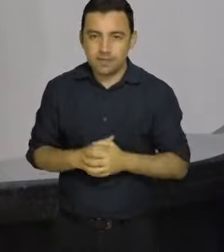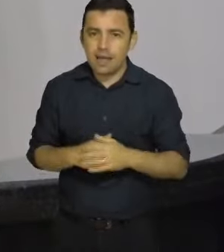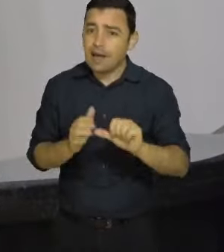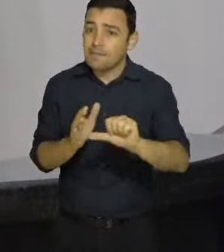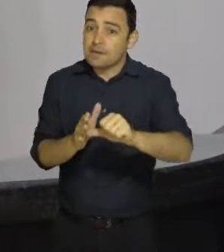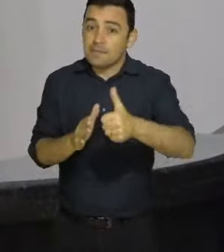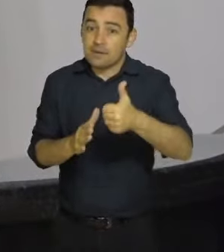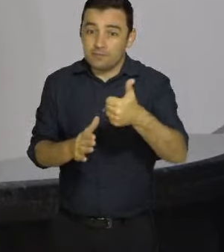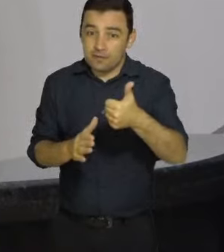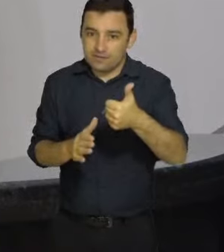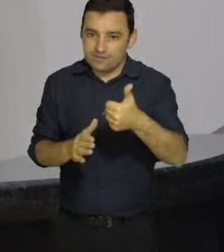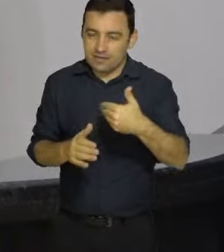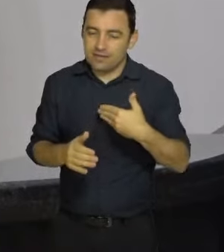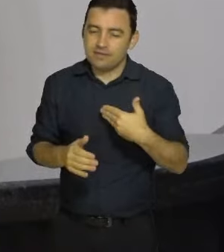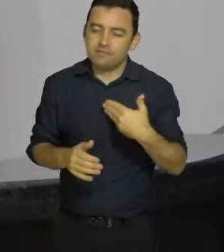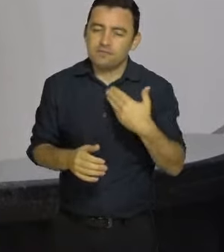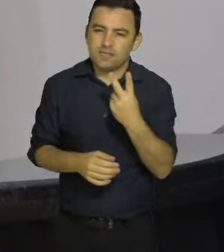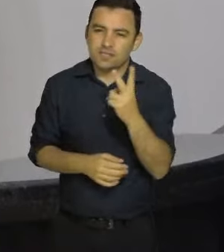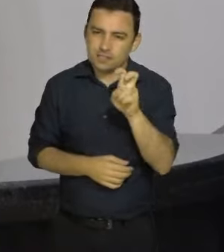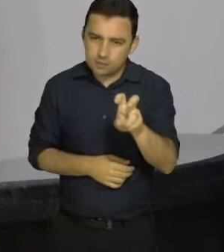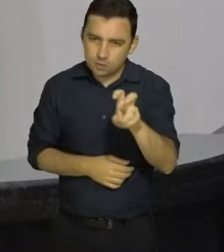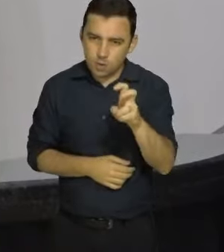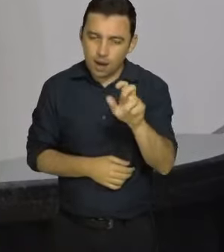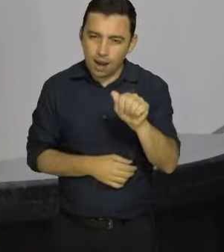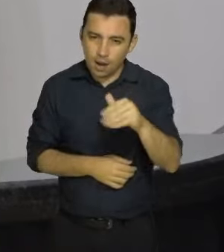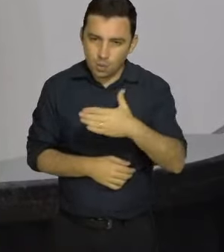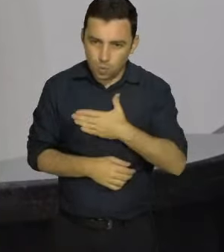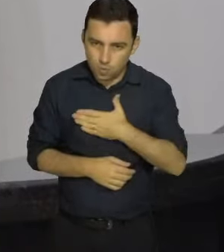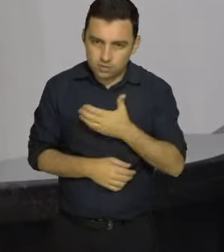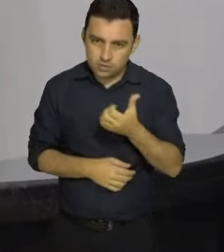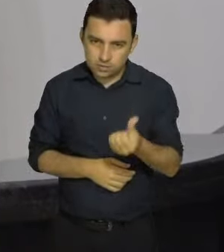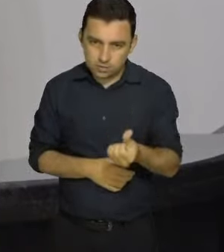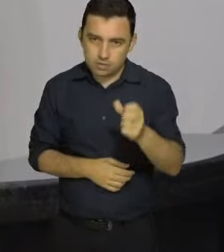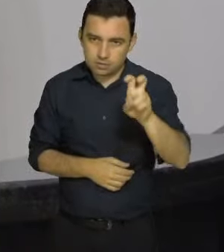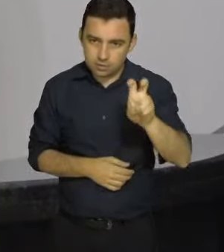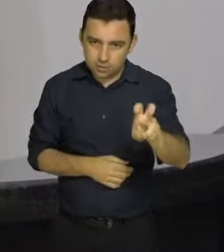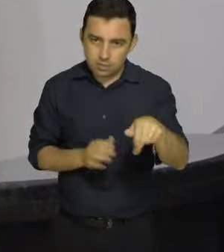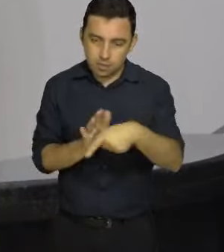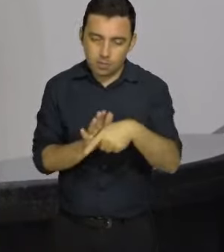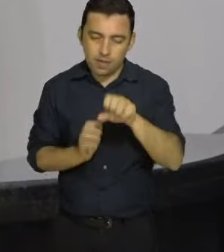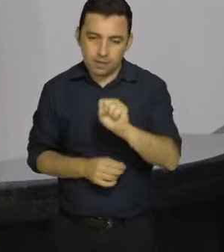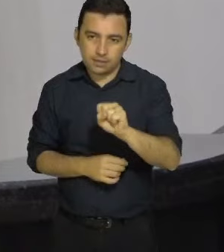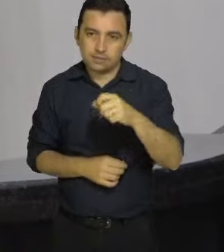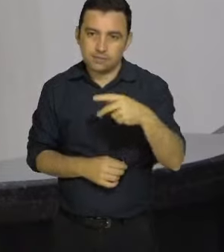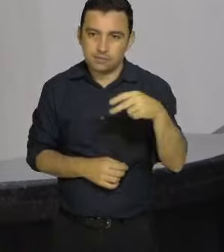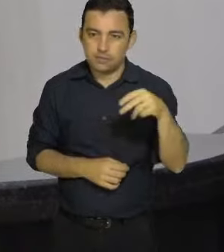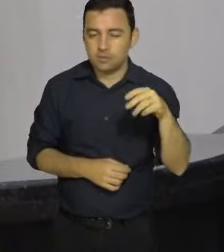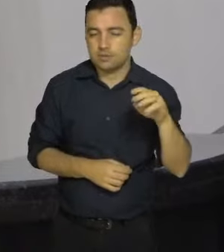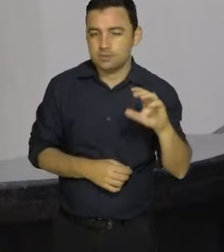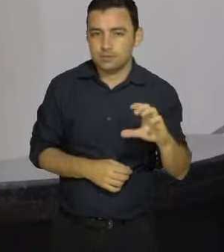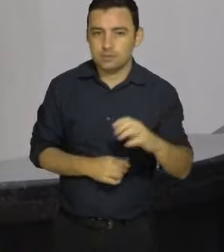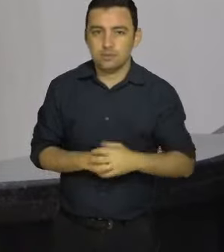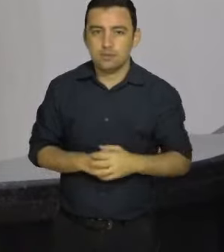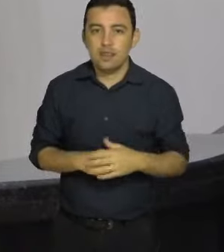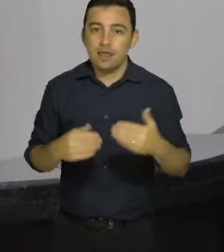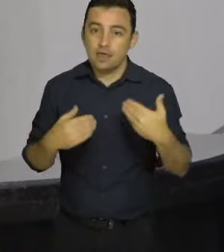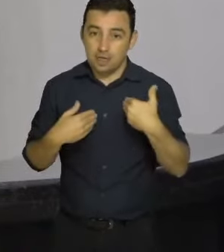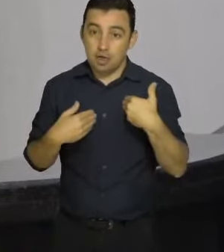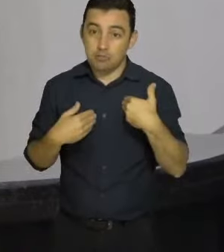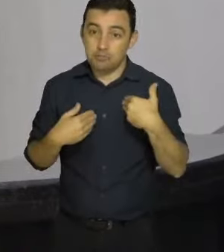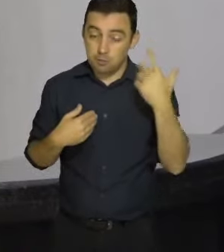a posse, em 25 de agosto, durante a 75ª reunião anual da SBPC na UFPR, em Curitiba, que eu ocupo um